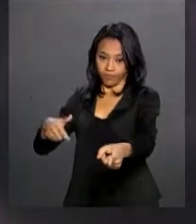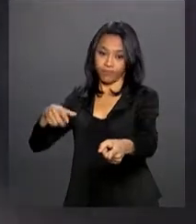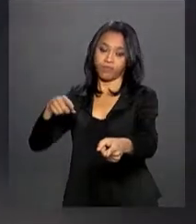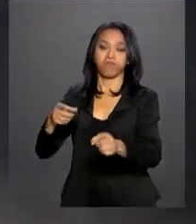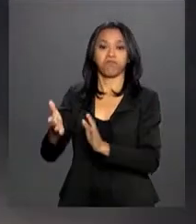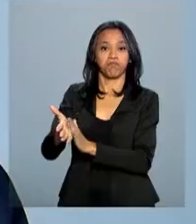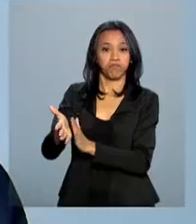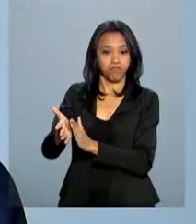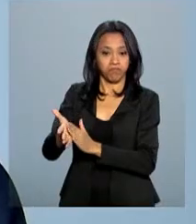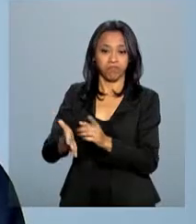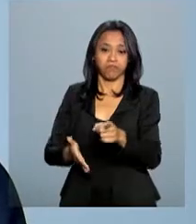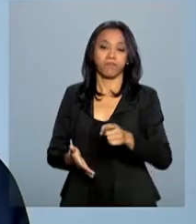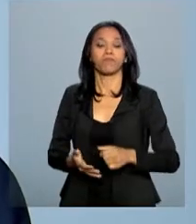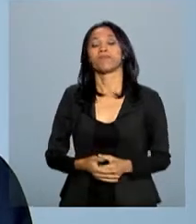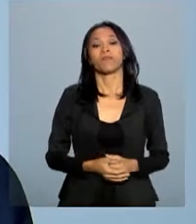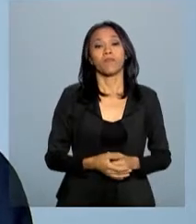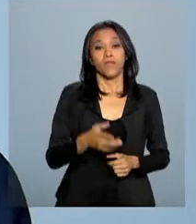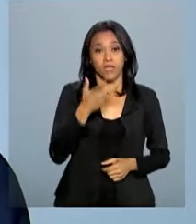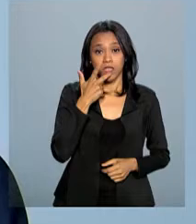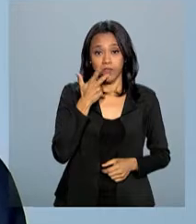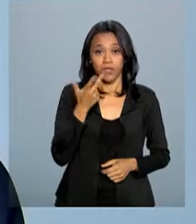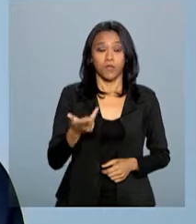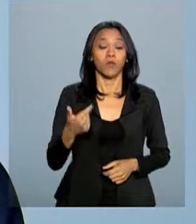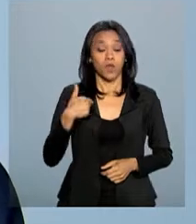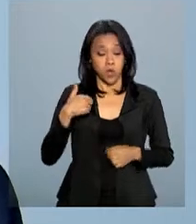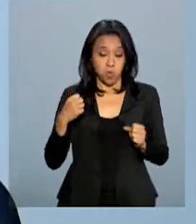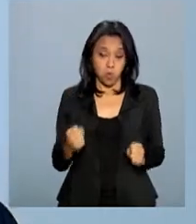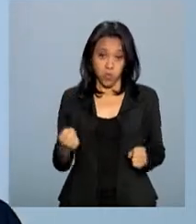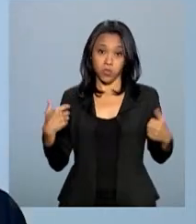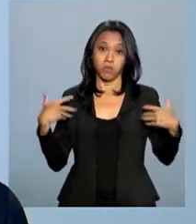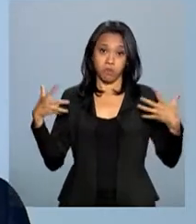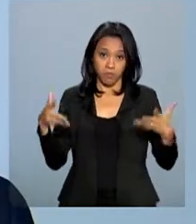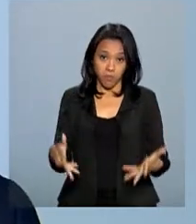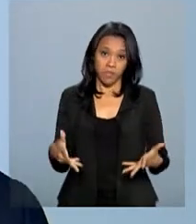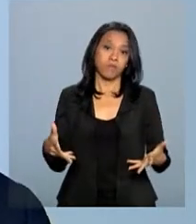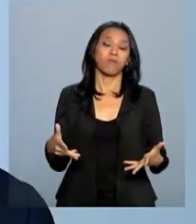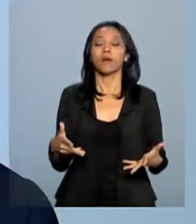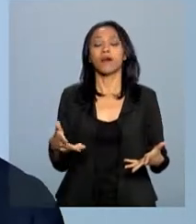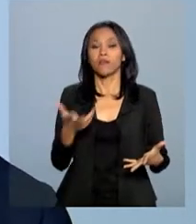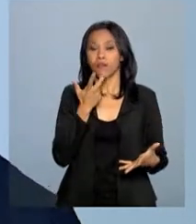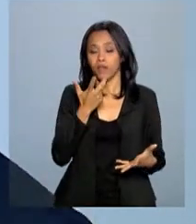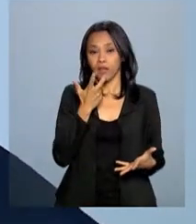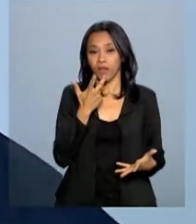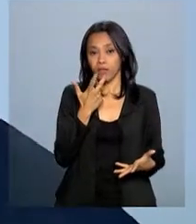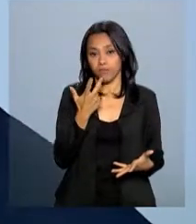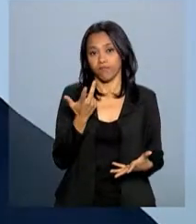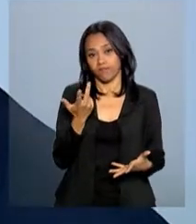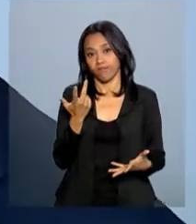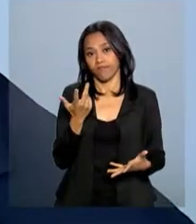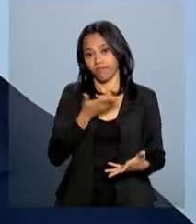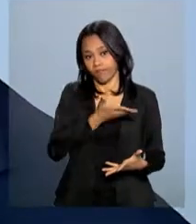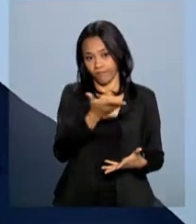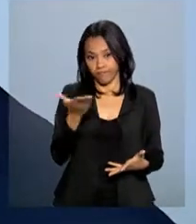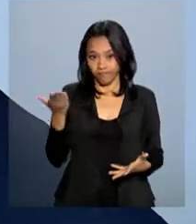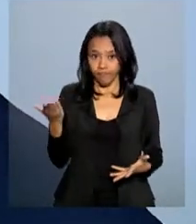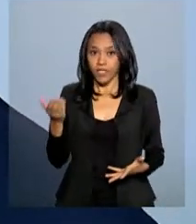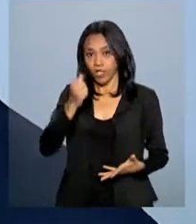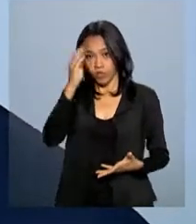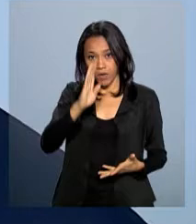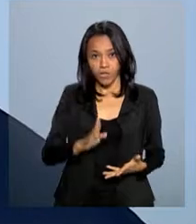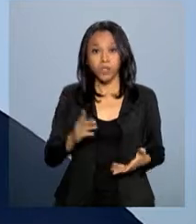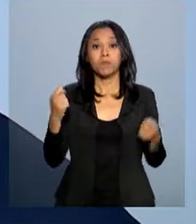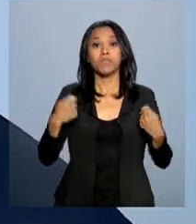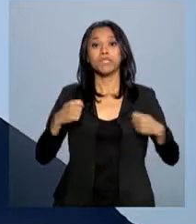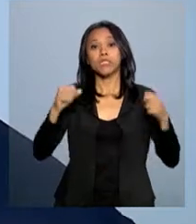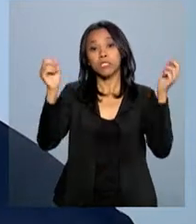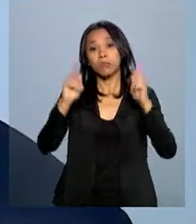horário tem festa eu pude participar dessa solenidade no momento dizia eu como disse dom orani que o brasil precisa de